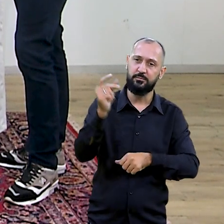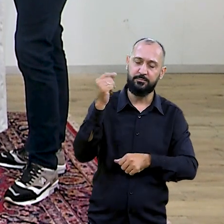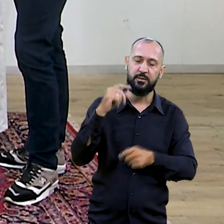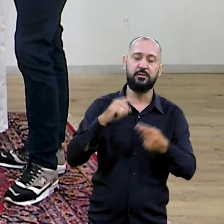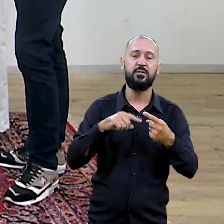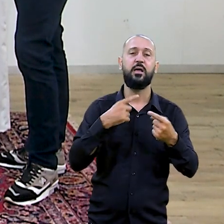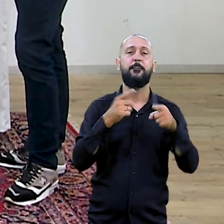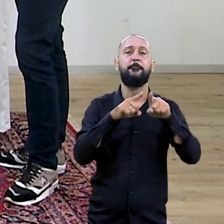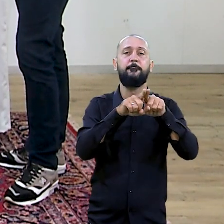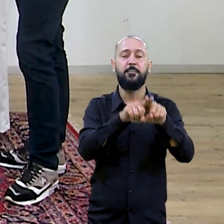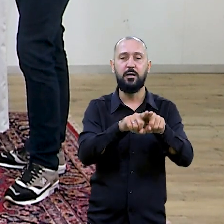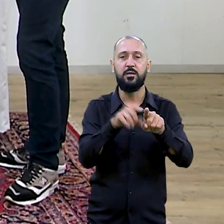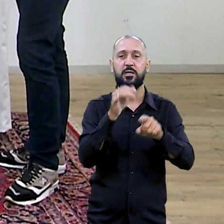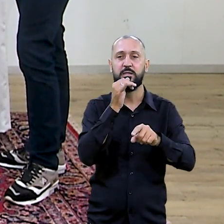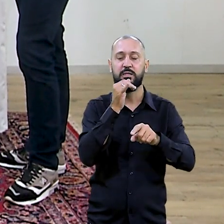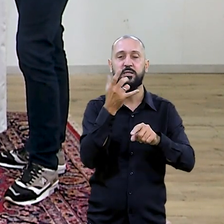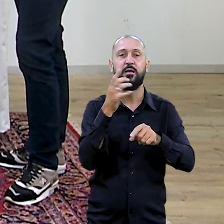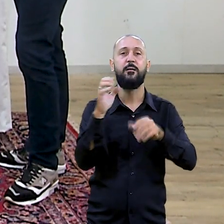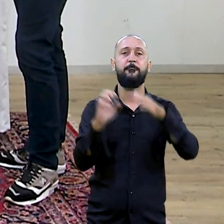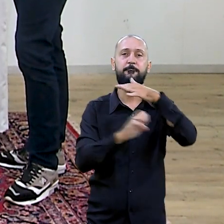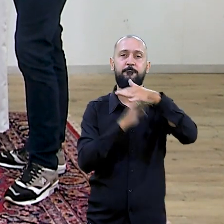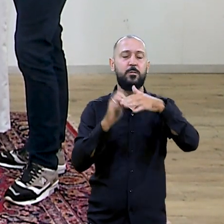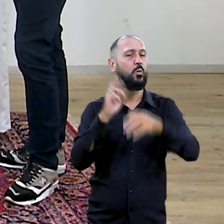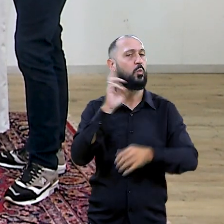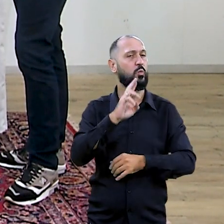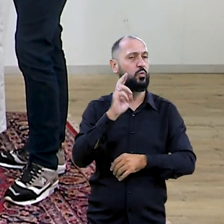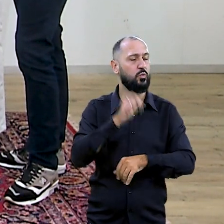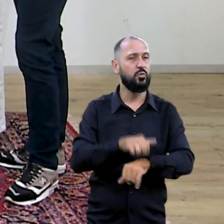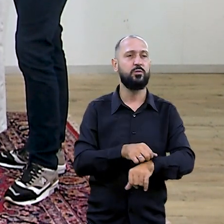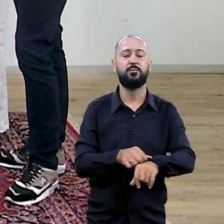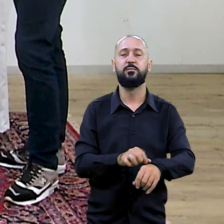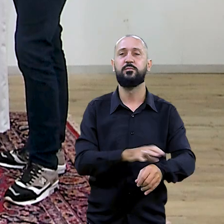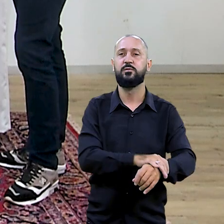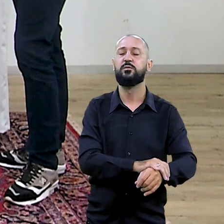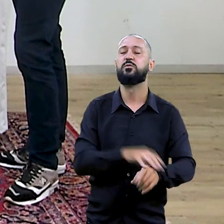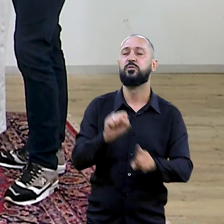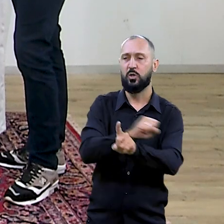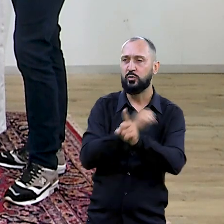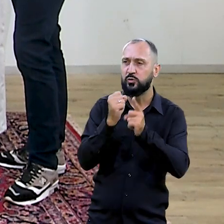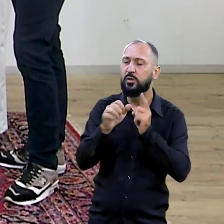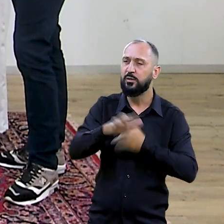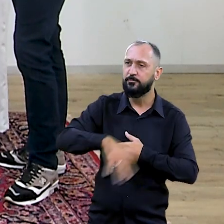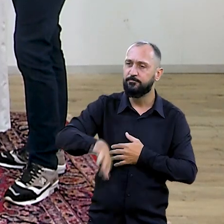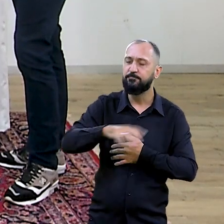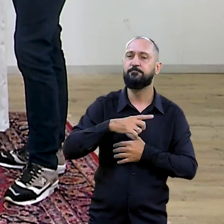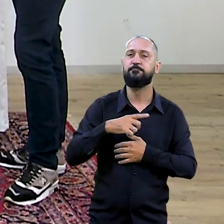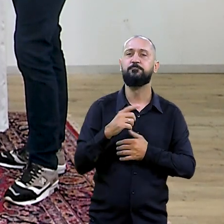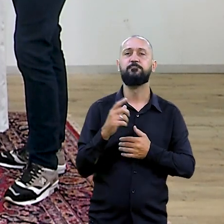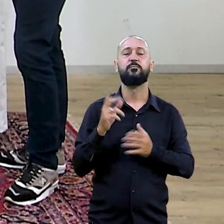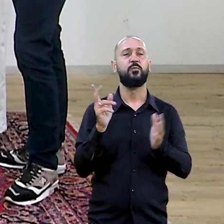também, que é um grande parceiro. Né, eles fazem também uma competição, né, uma boa competição